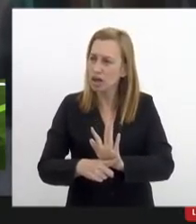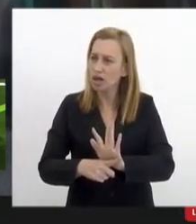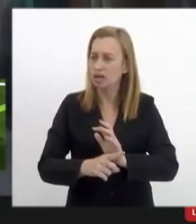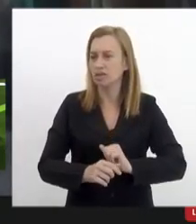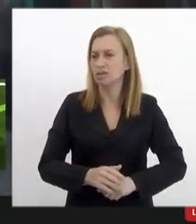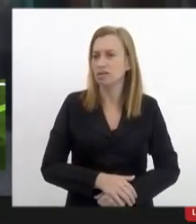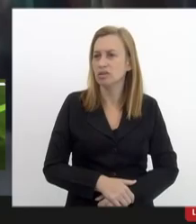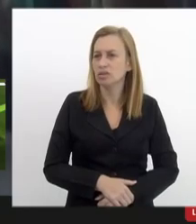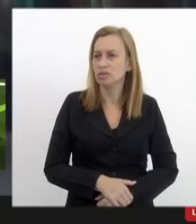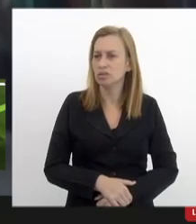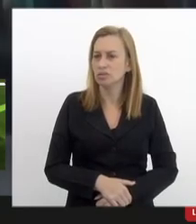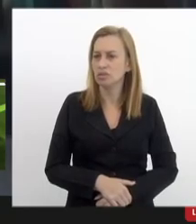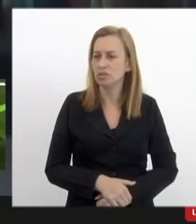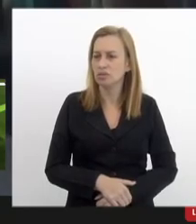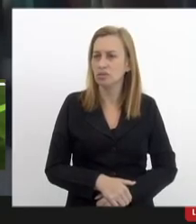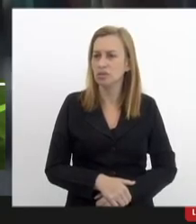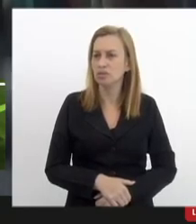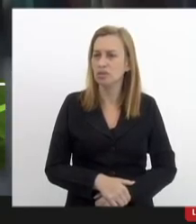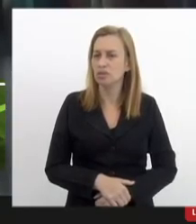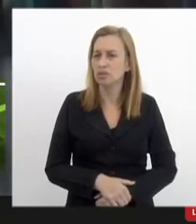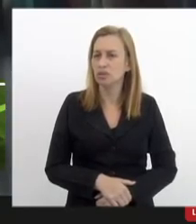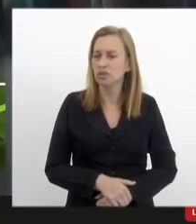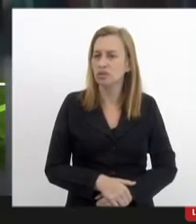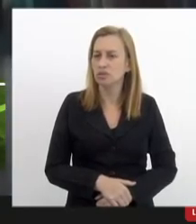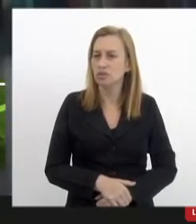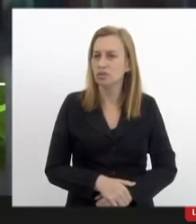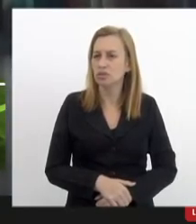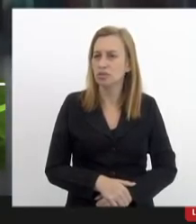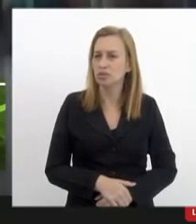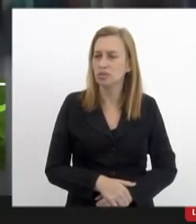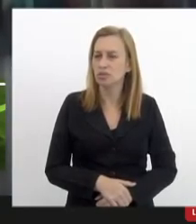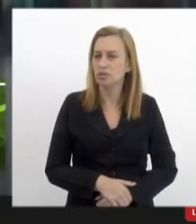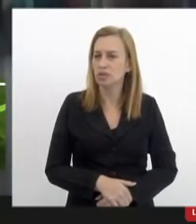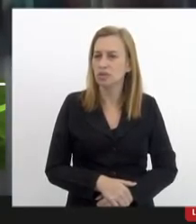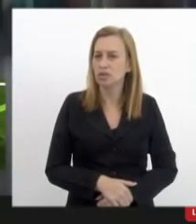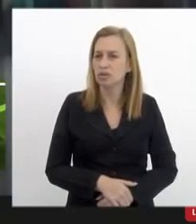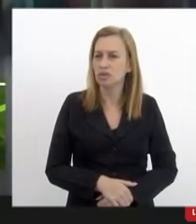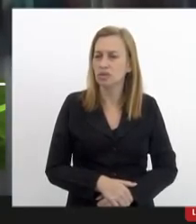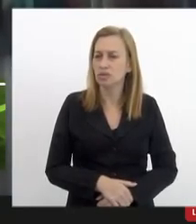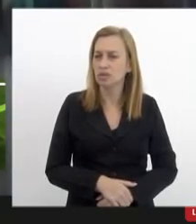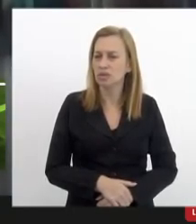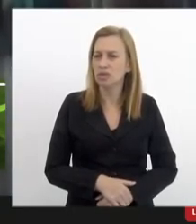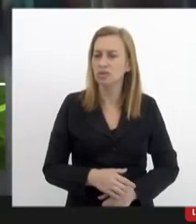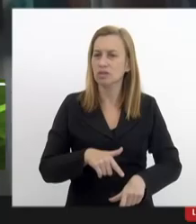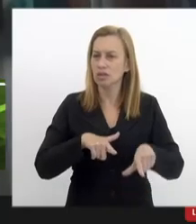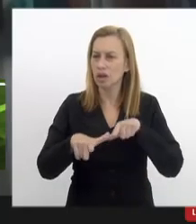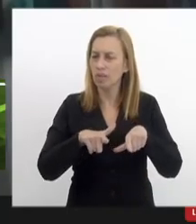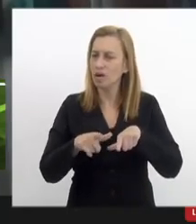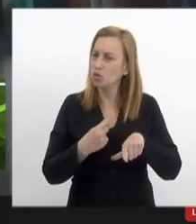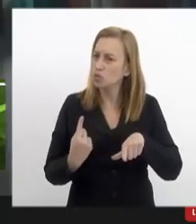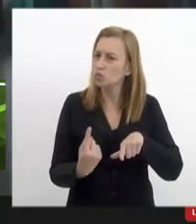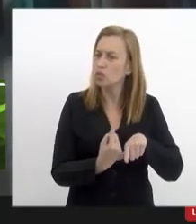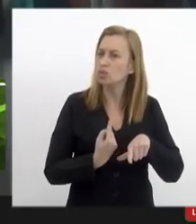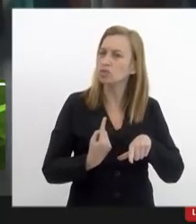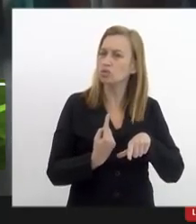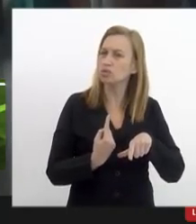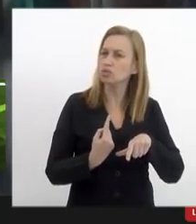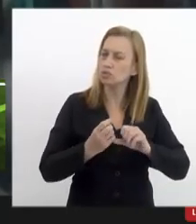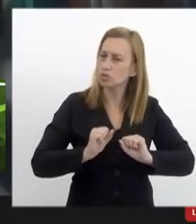naquilo que seja atribuição nossa em